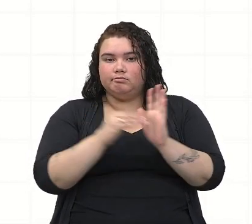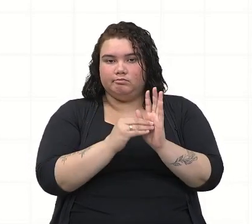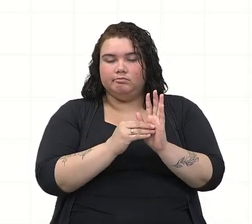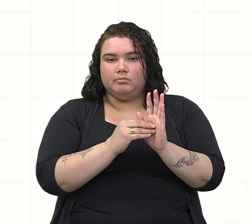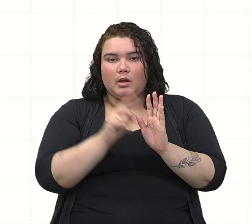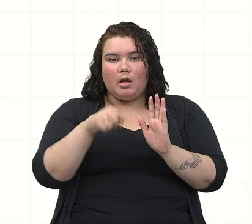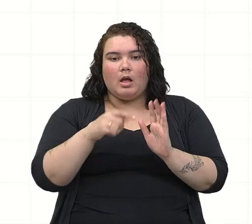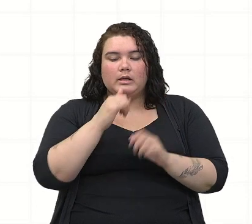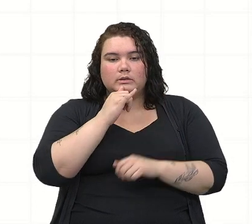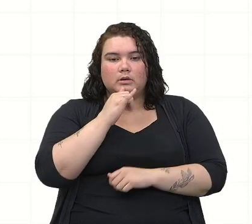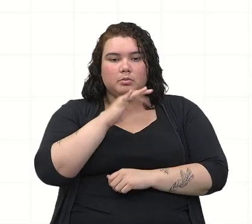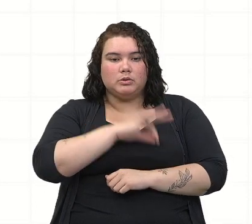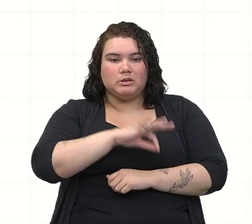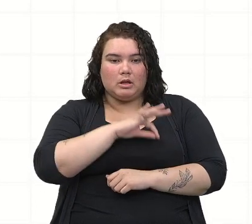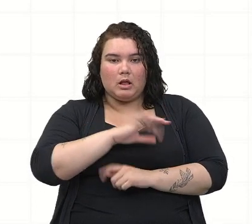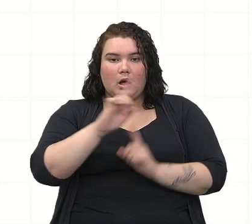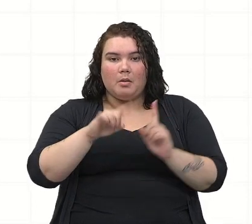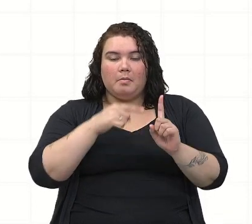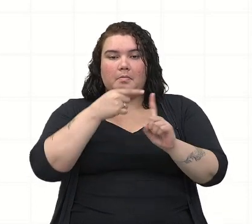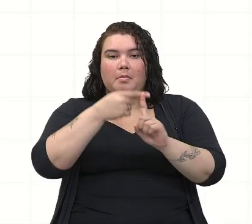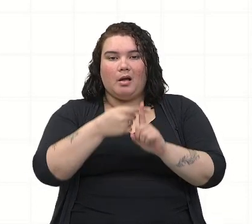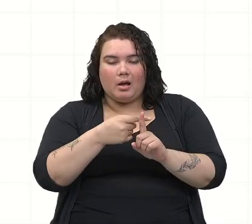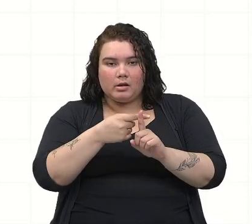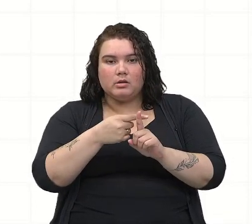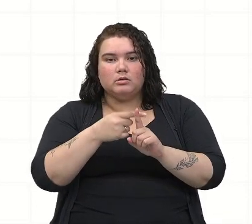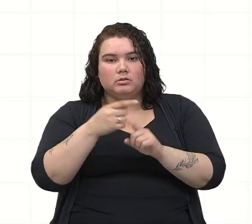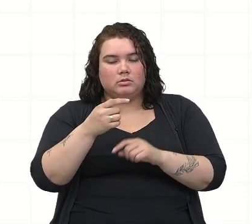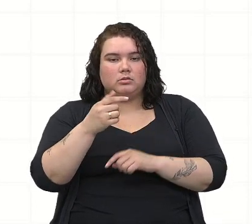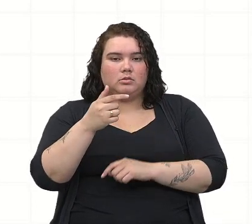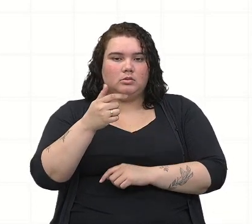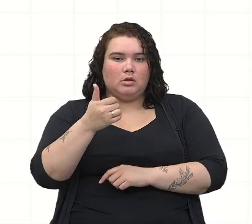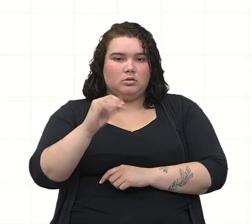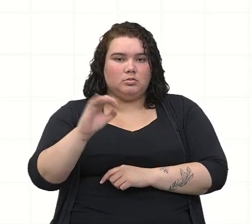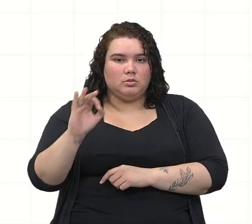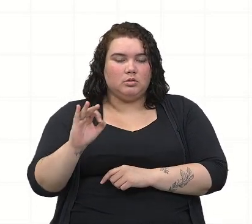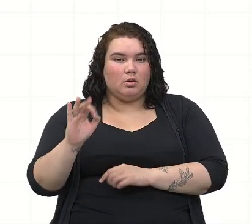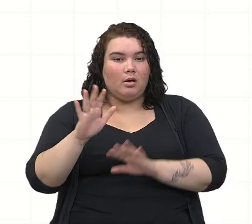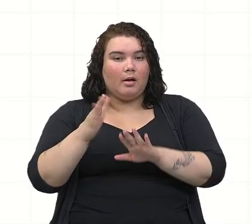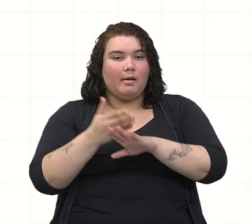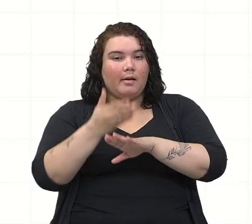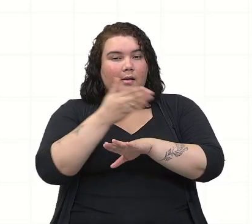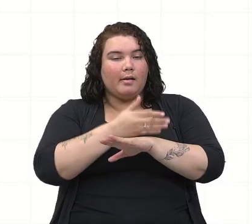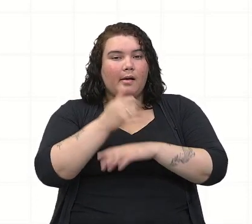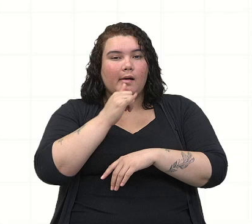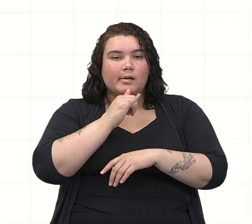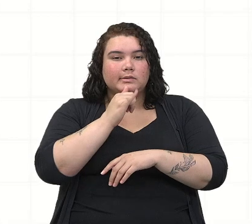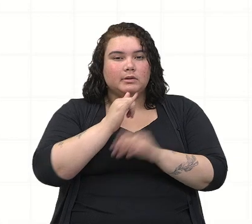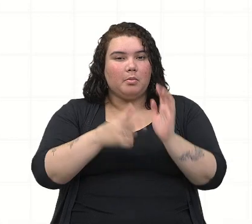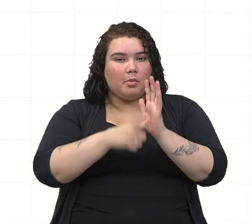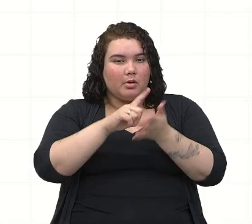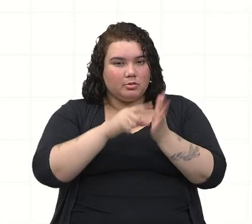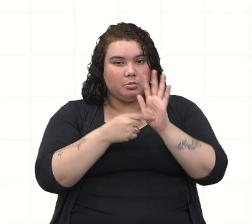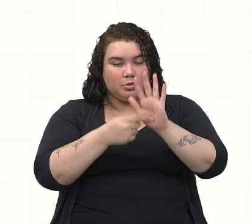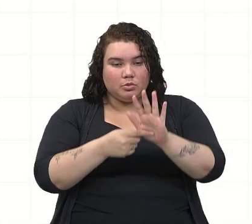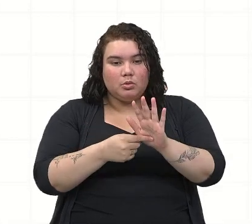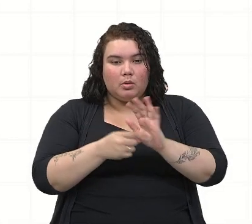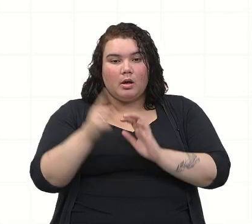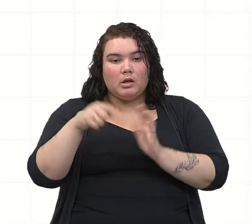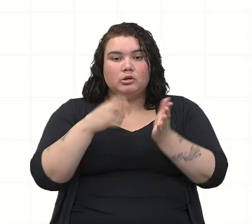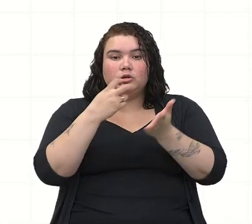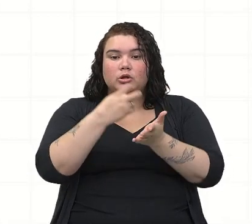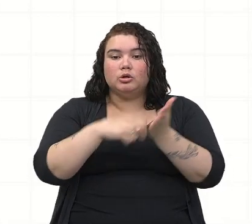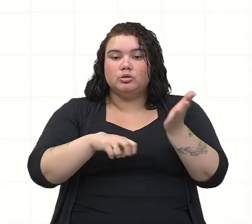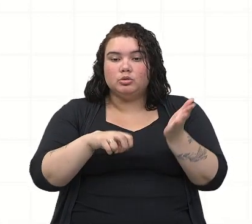tá? Lá no desconto, o que nós vimos agora no exemplo anterior? Desconto. Vou te dar um